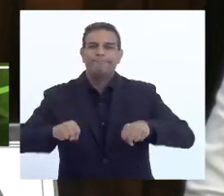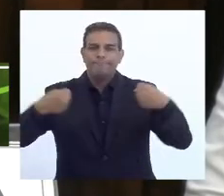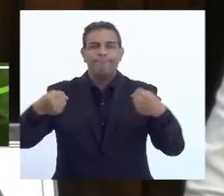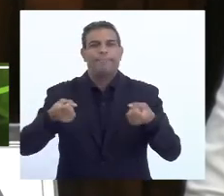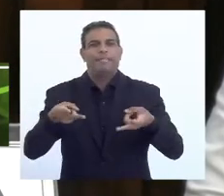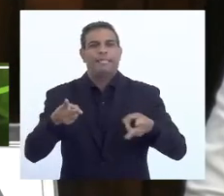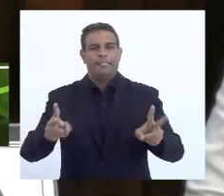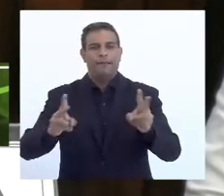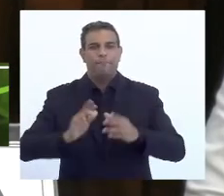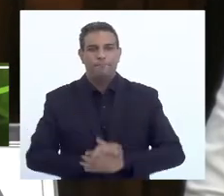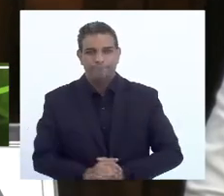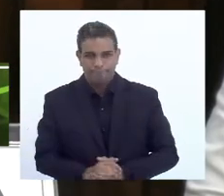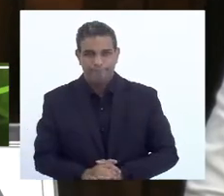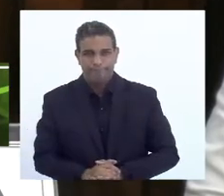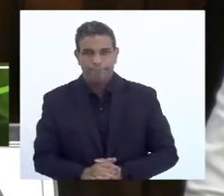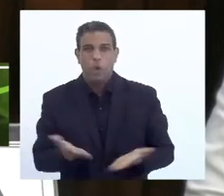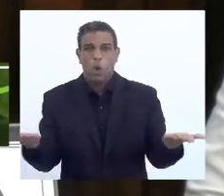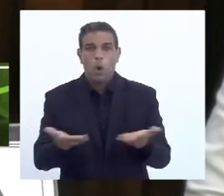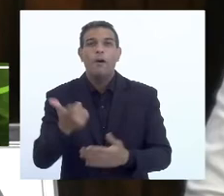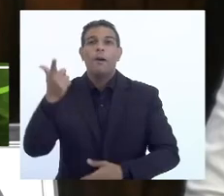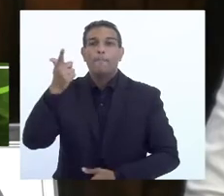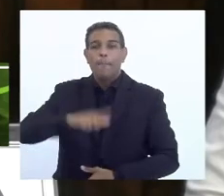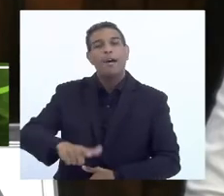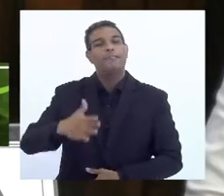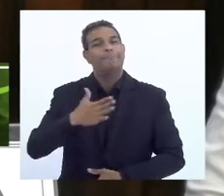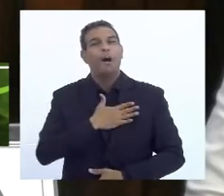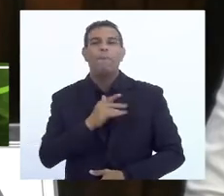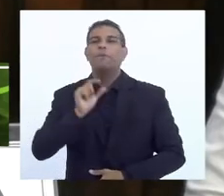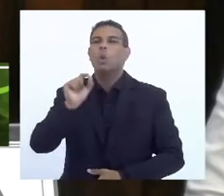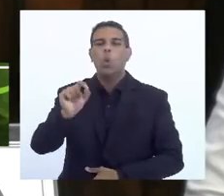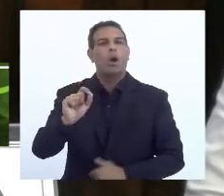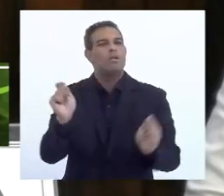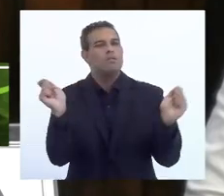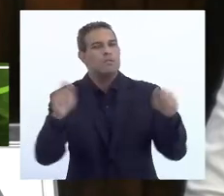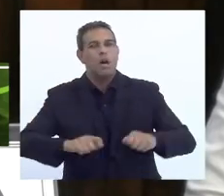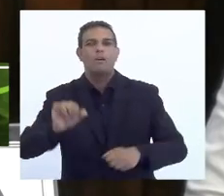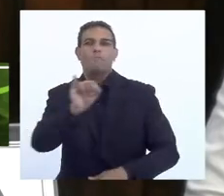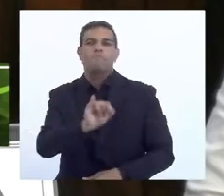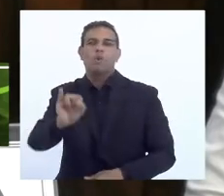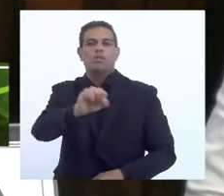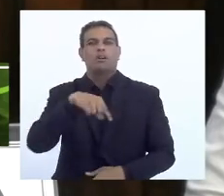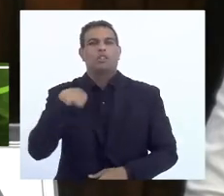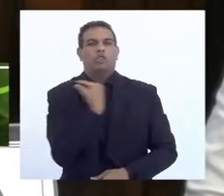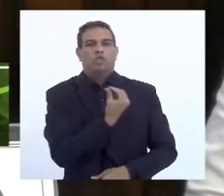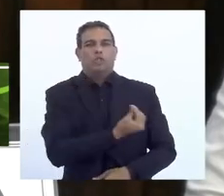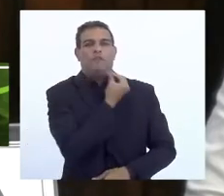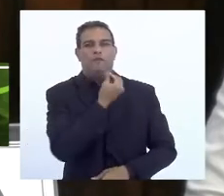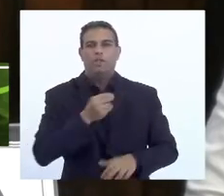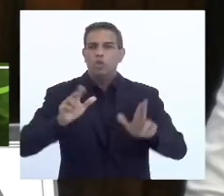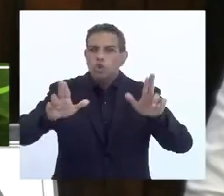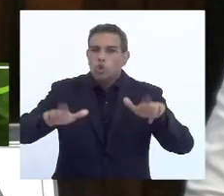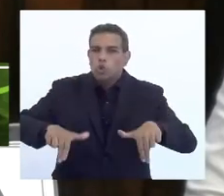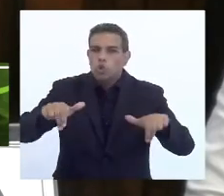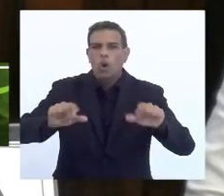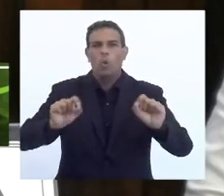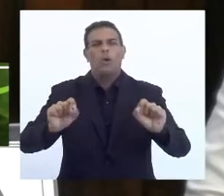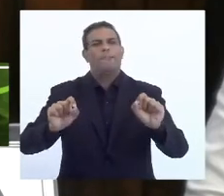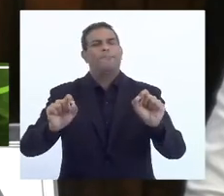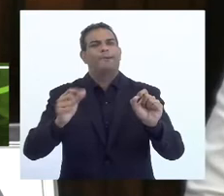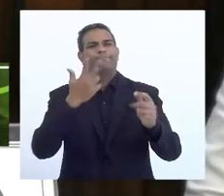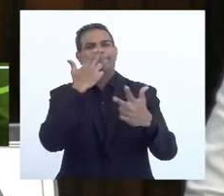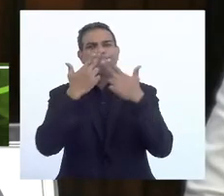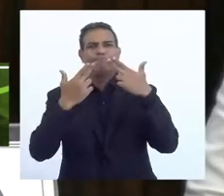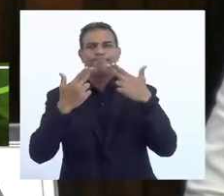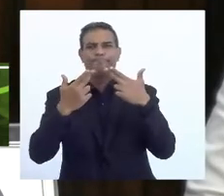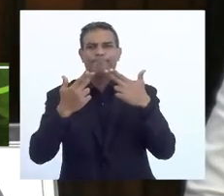isso. Nós, eu repito, porque para mim realmente é importante. Nunca foi tão violento, mas nunca foi